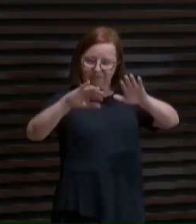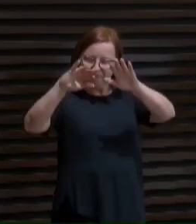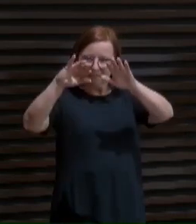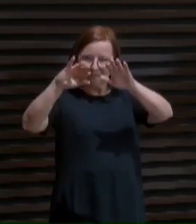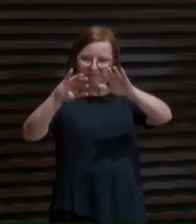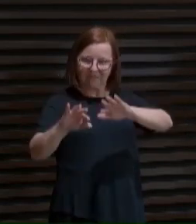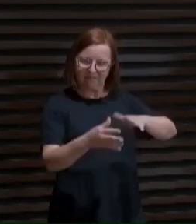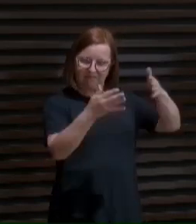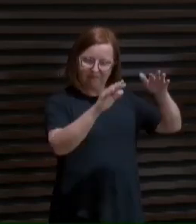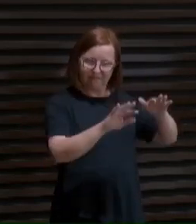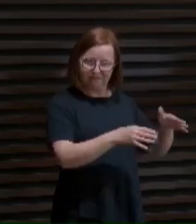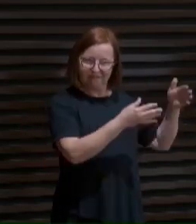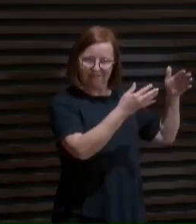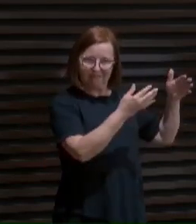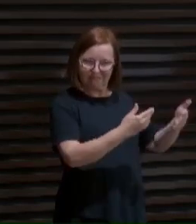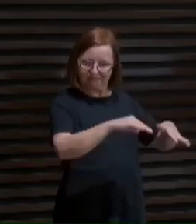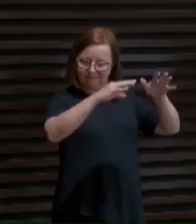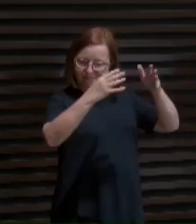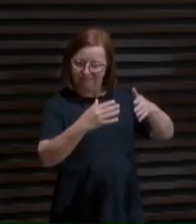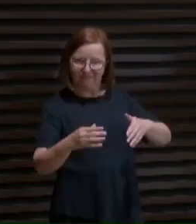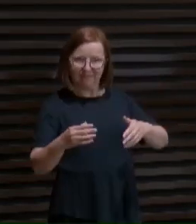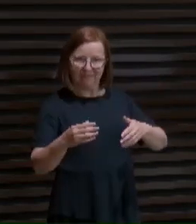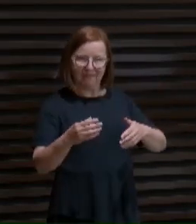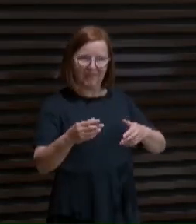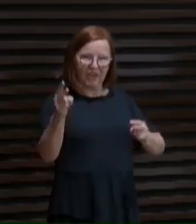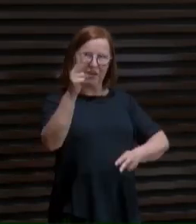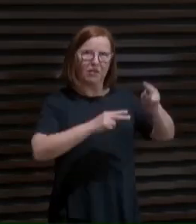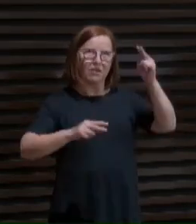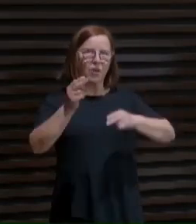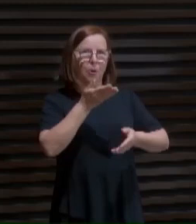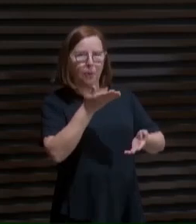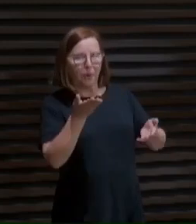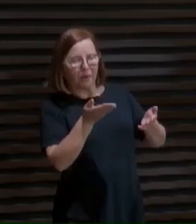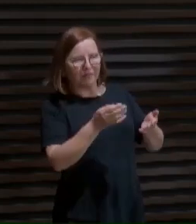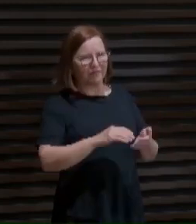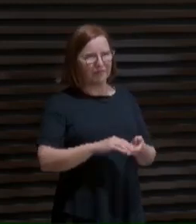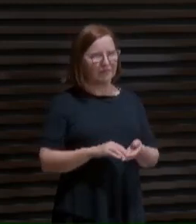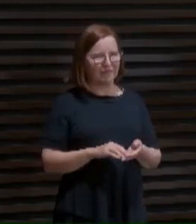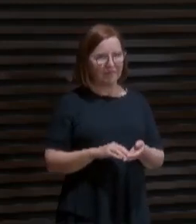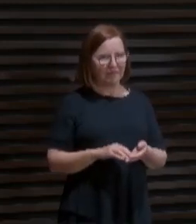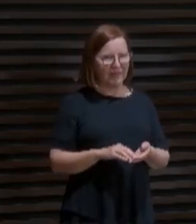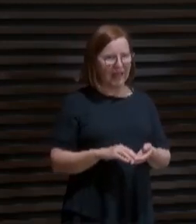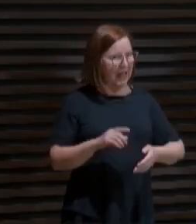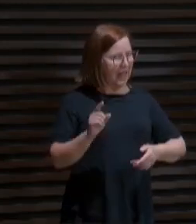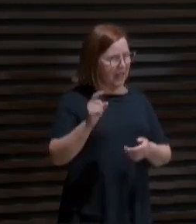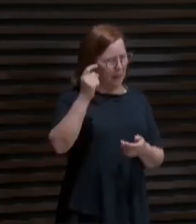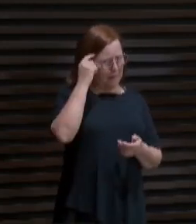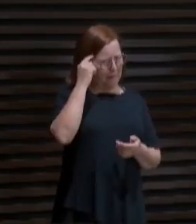impelida e agitada pelo vento. Não suponha este homem